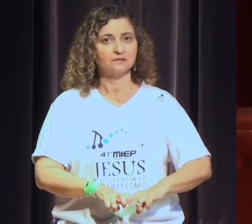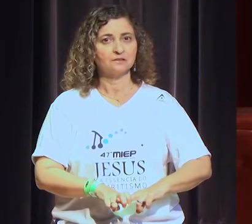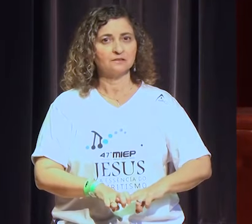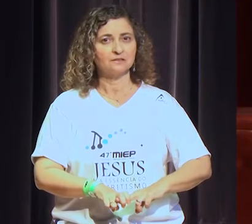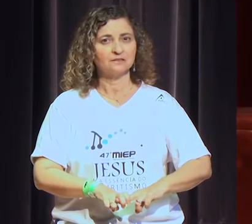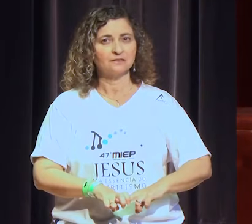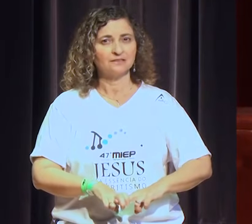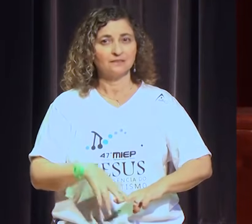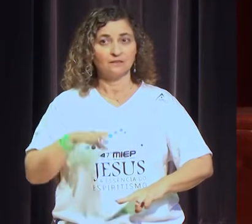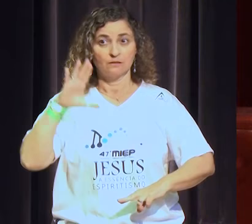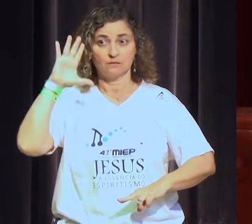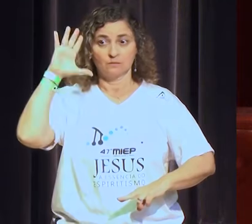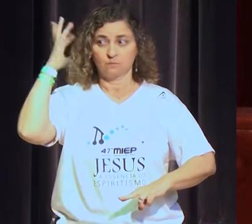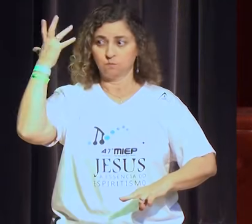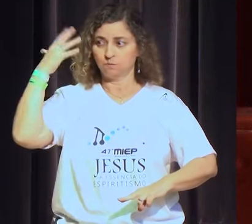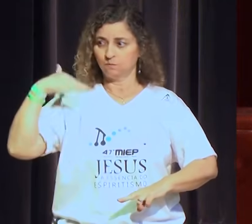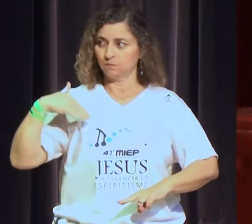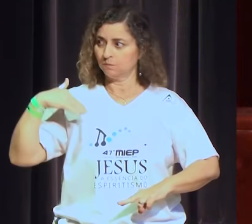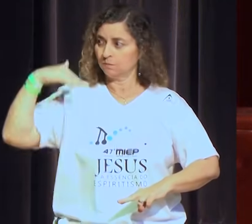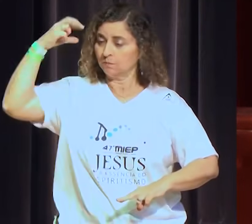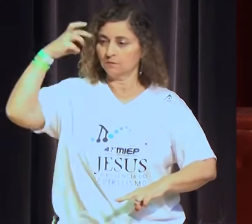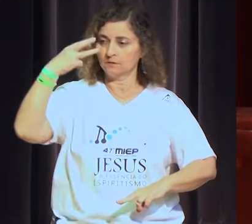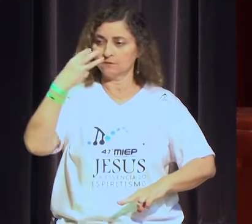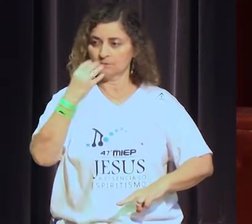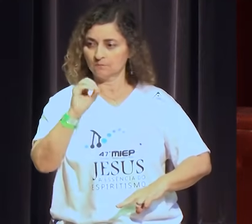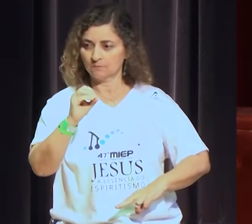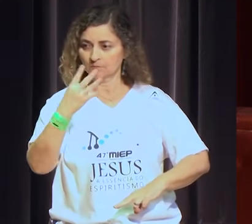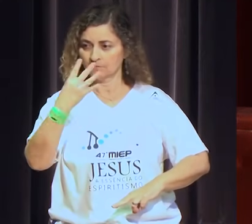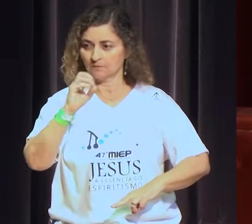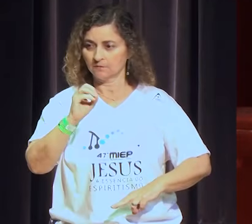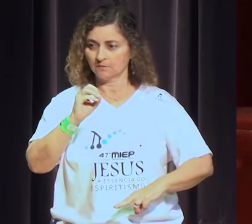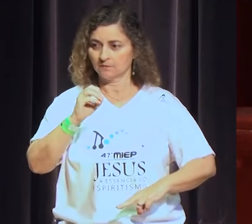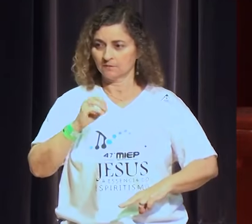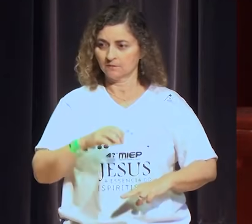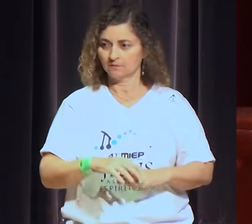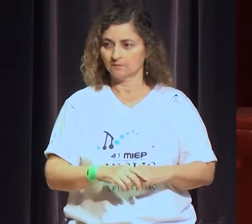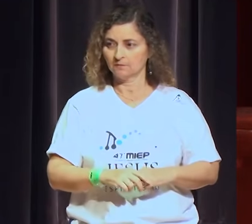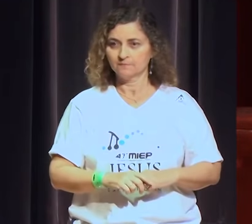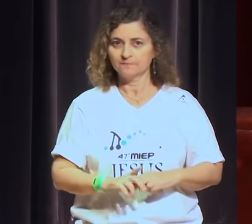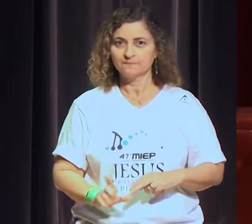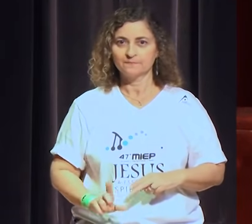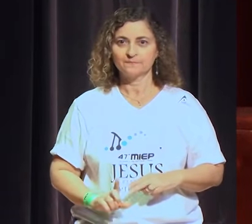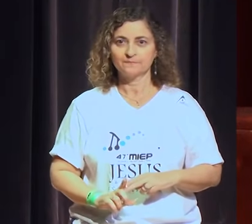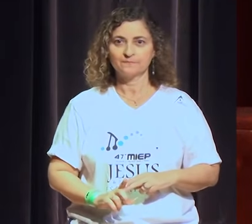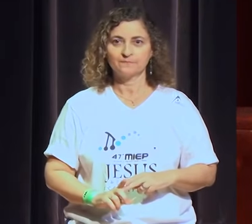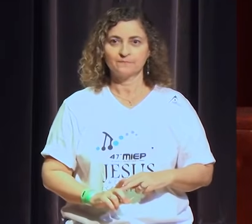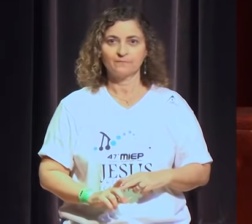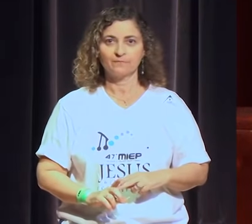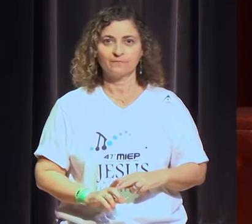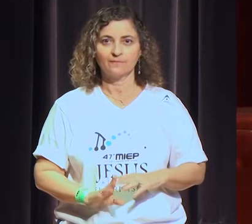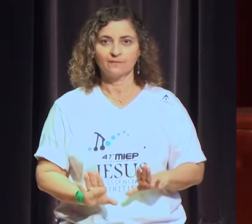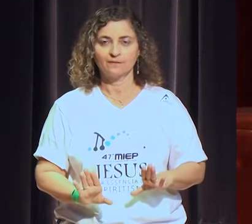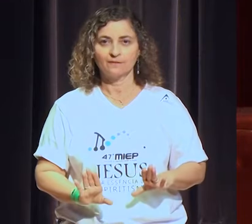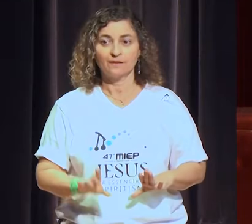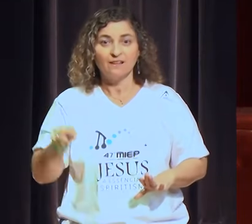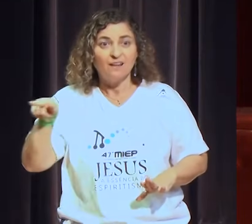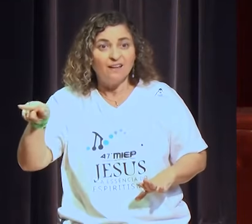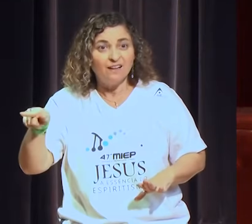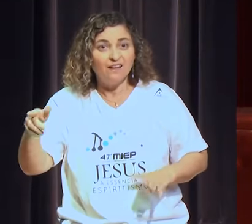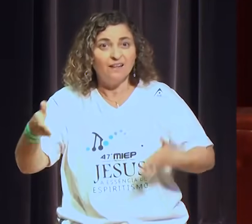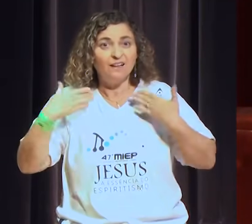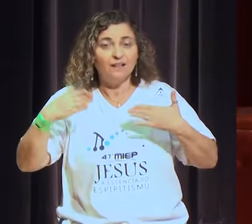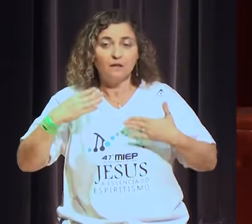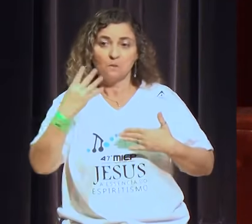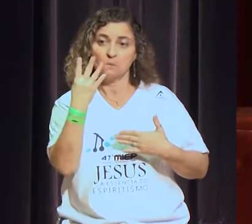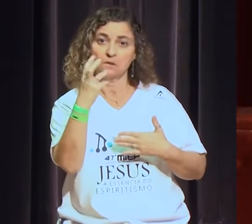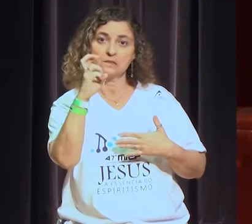40 graus. Areiazinha gostosa. Aí, já no crepúsculo, a temperatura